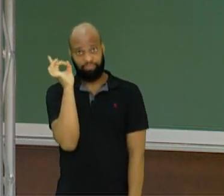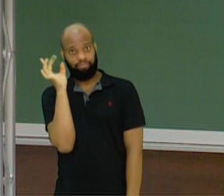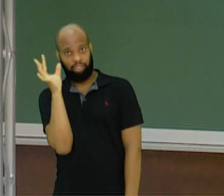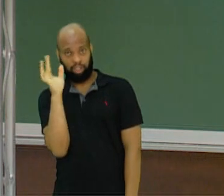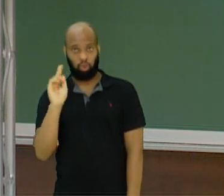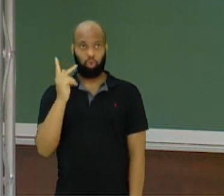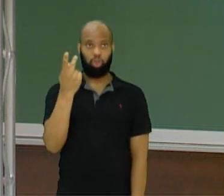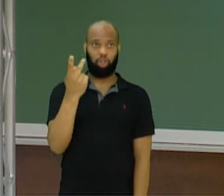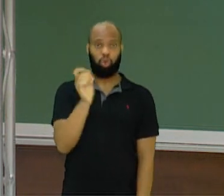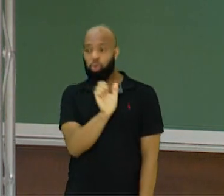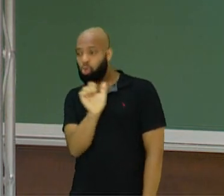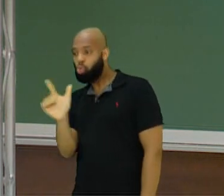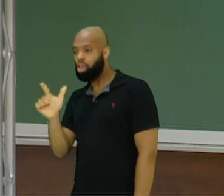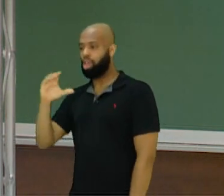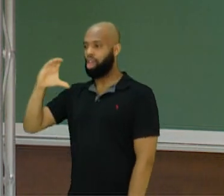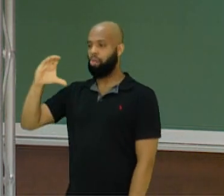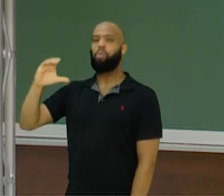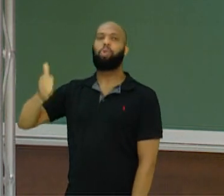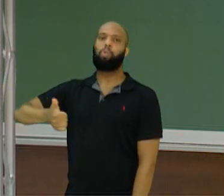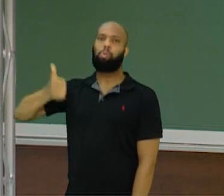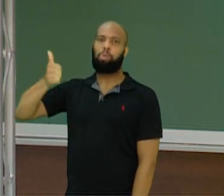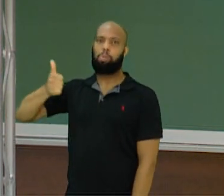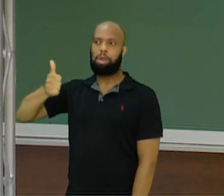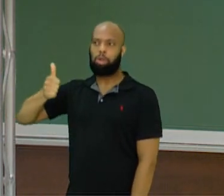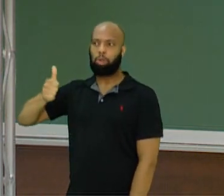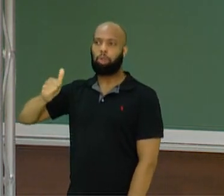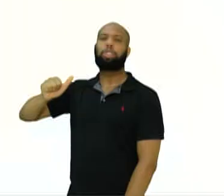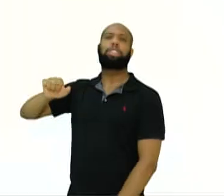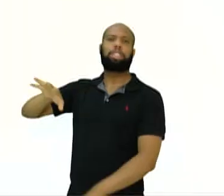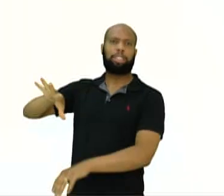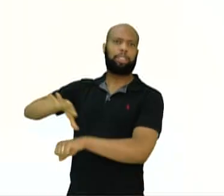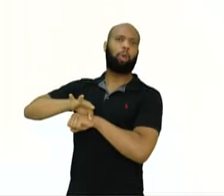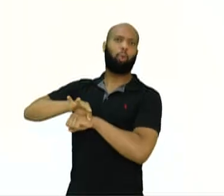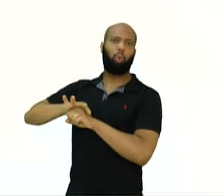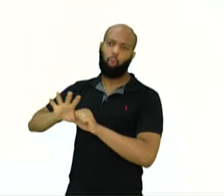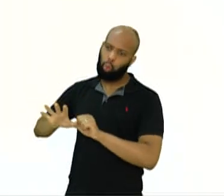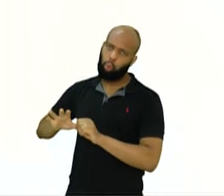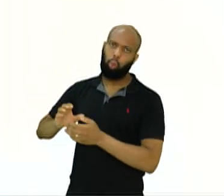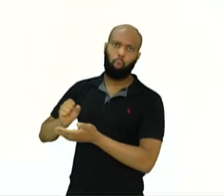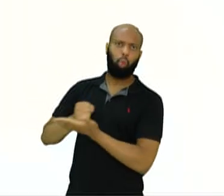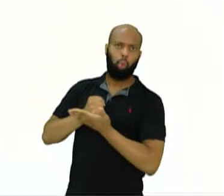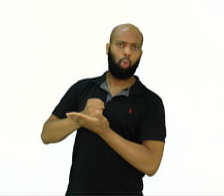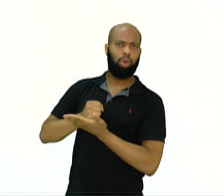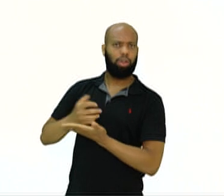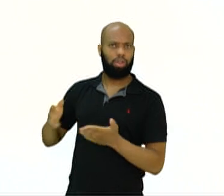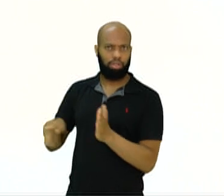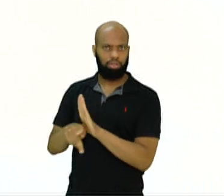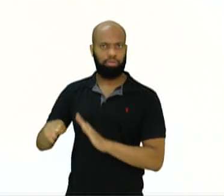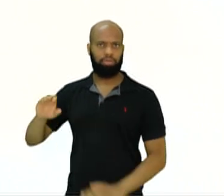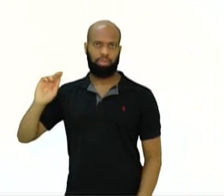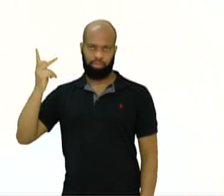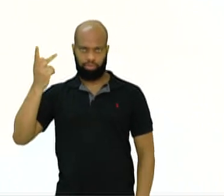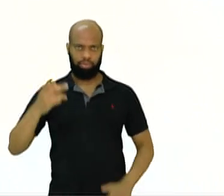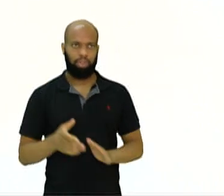facilmente o hidrogênio do que o carbono primário. Correto? Por quê, professor? Por causa da